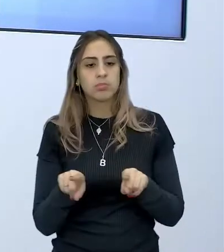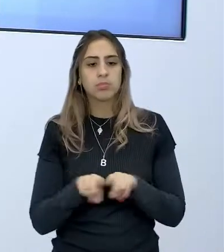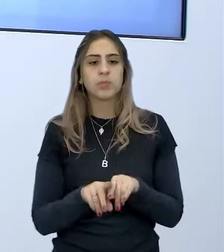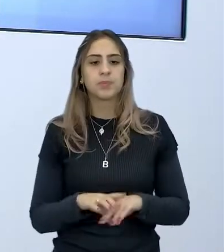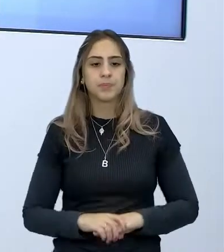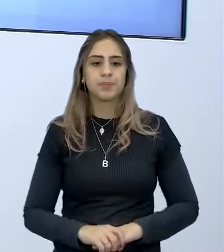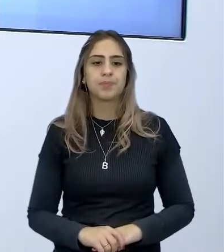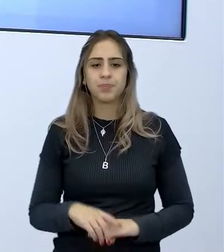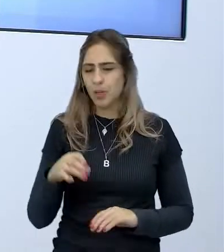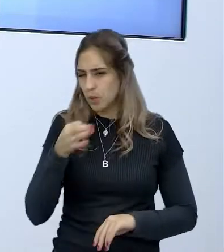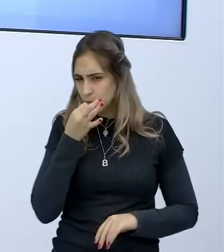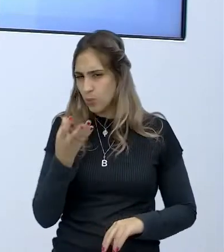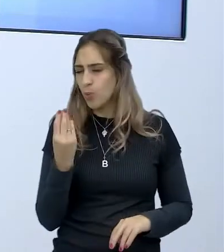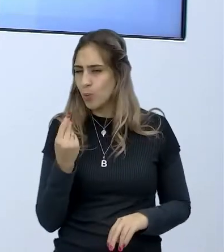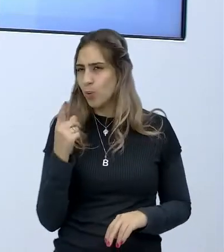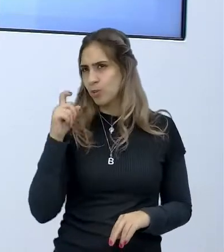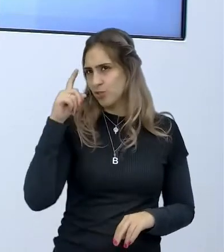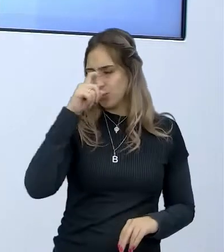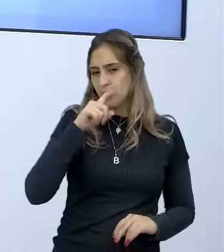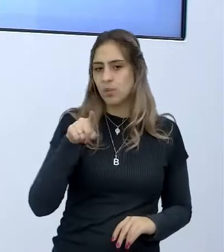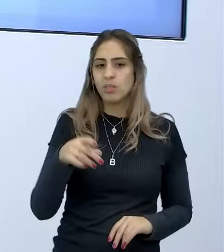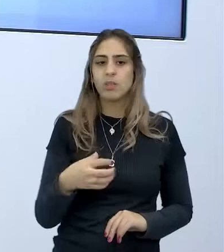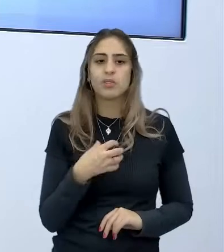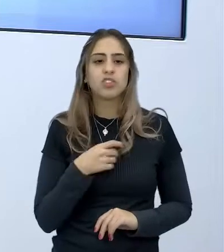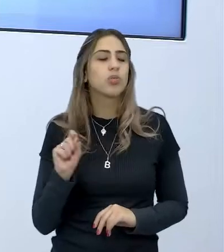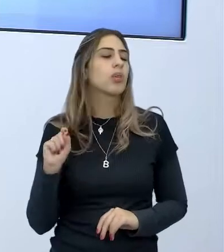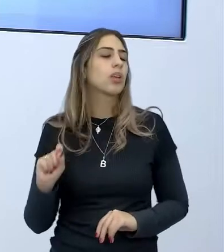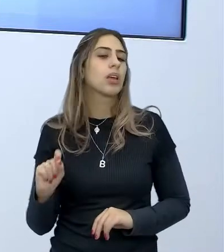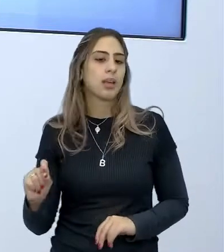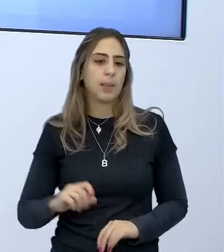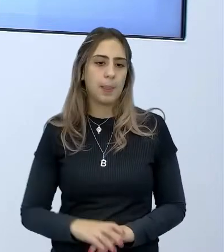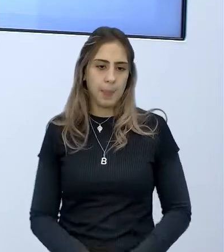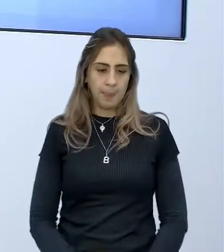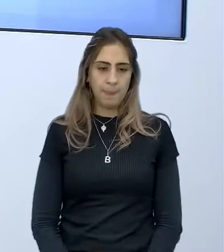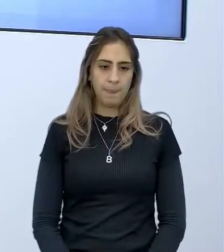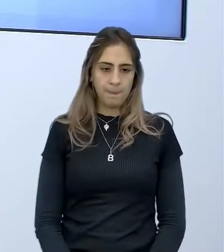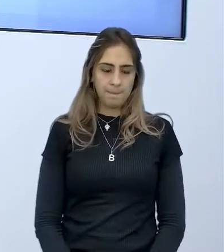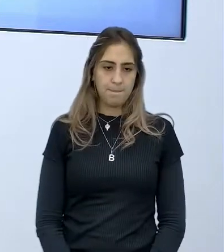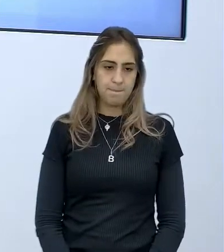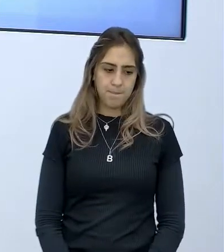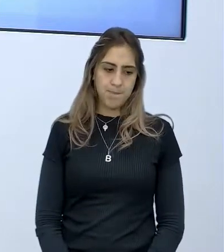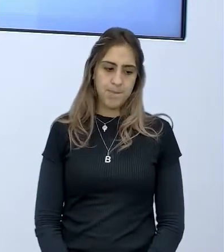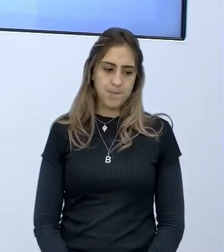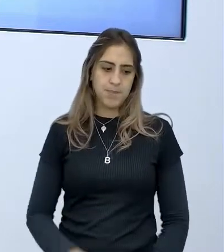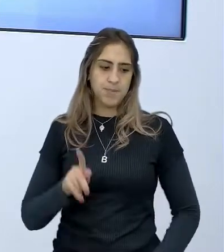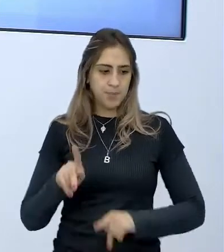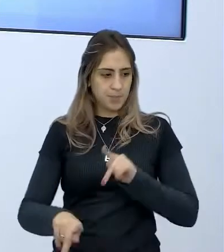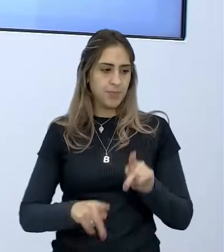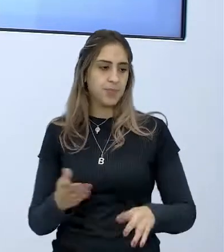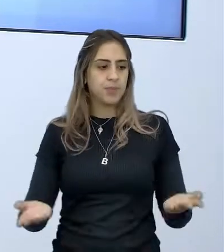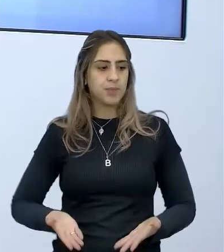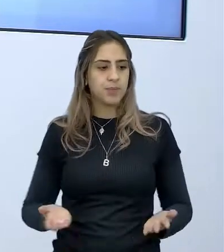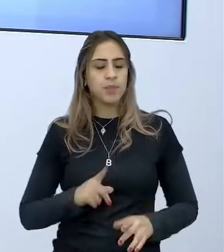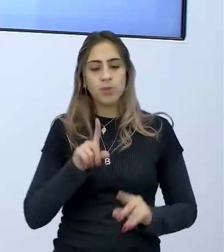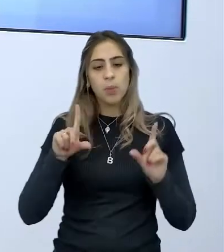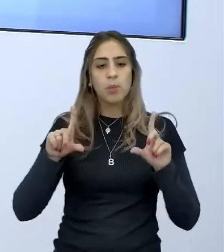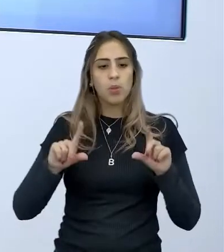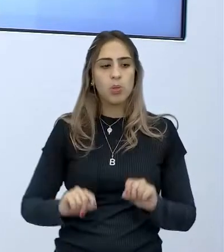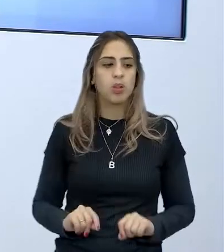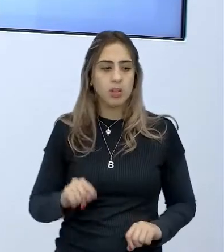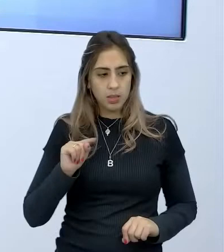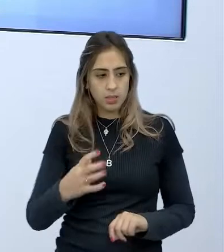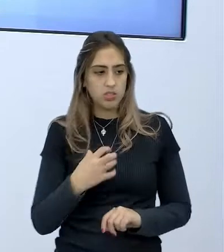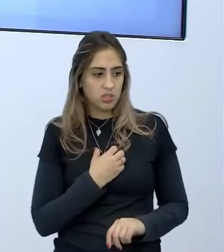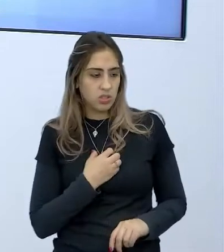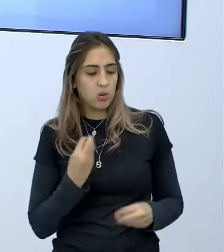quanto delicado, no sentido que os povos indígenas hoje são uma minoria e nesse